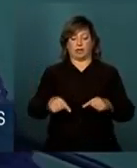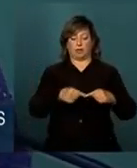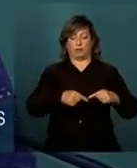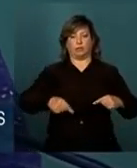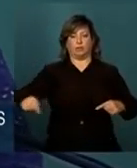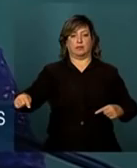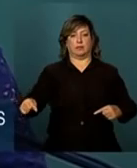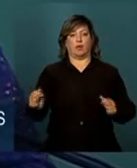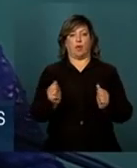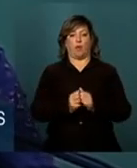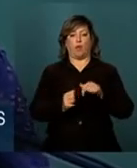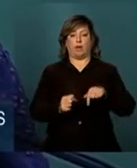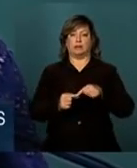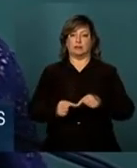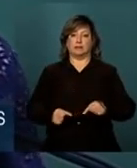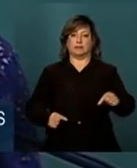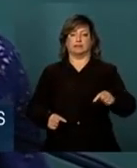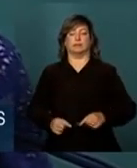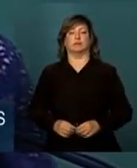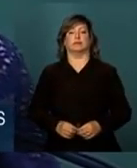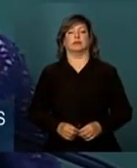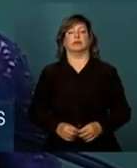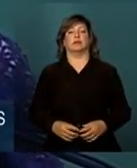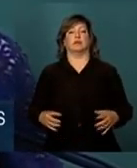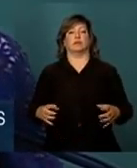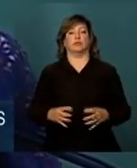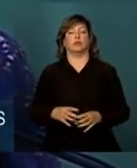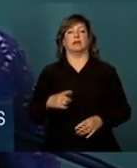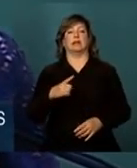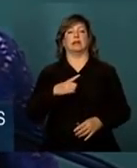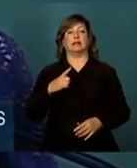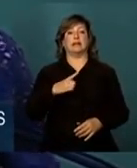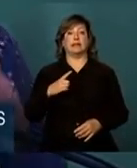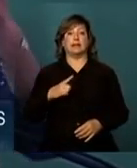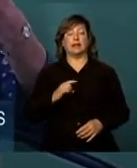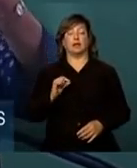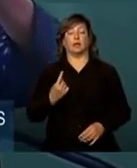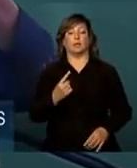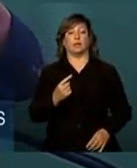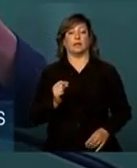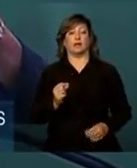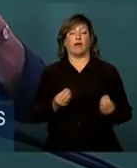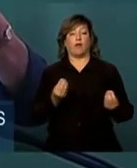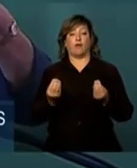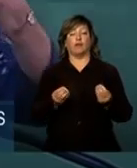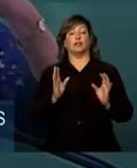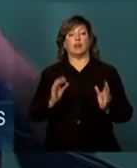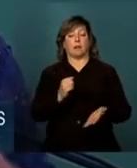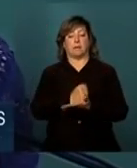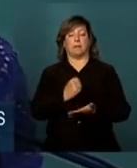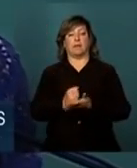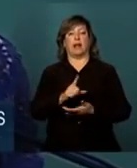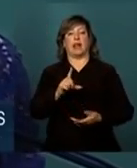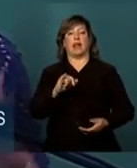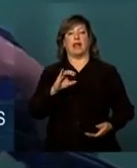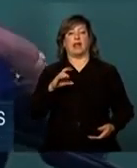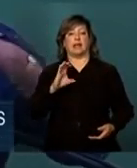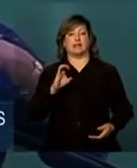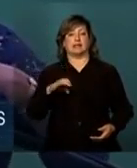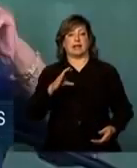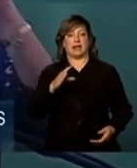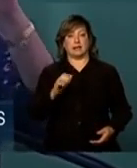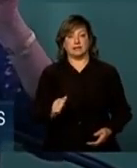com esse trecho, que tem uma qualidade, tem uma característica, veja, ele já está licenciado,